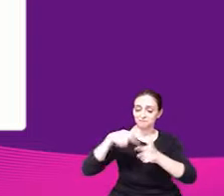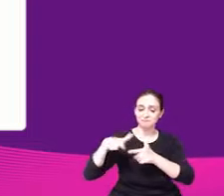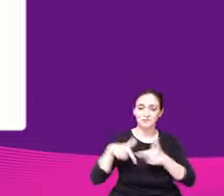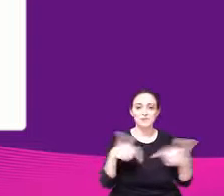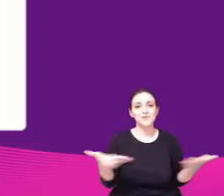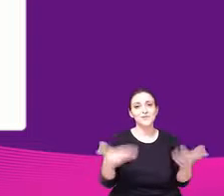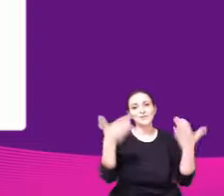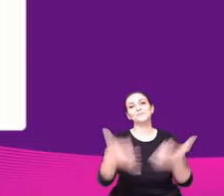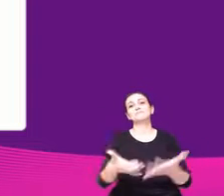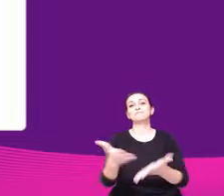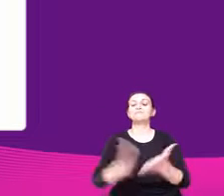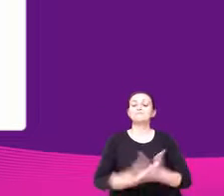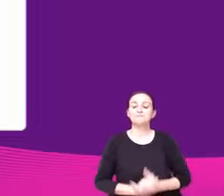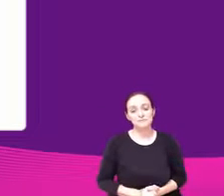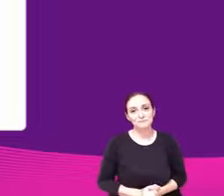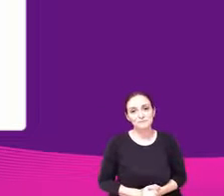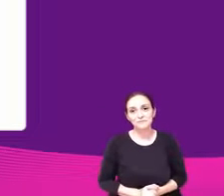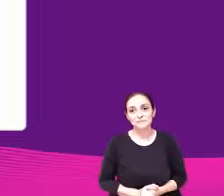aqui.